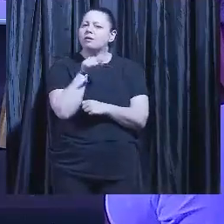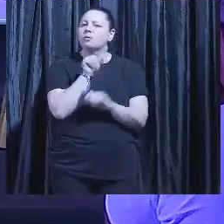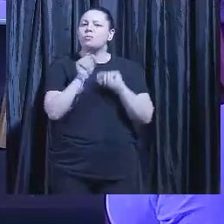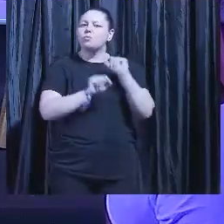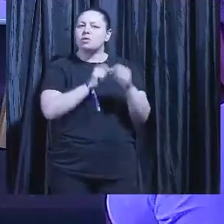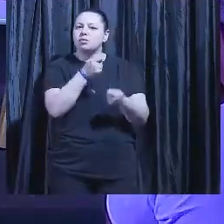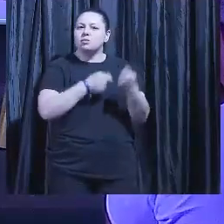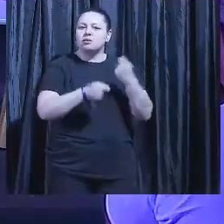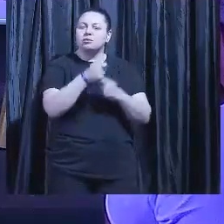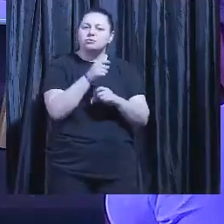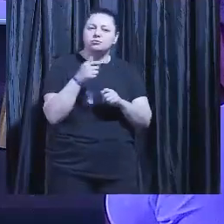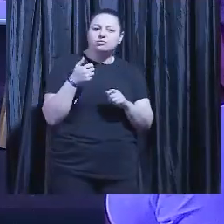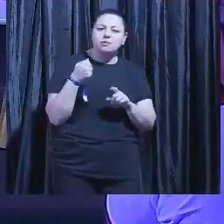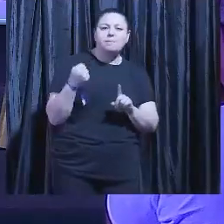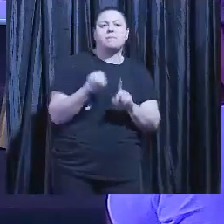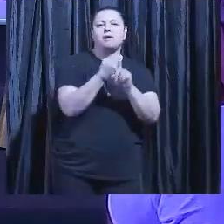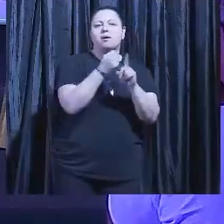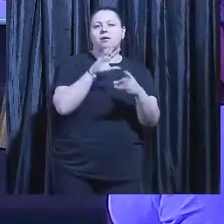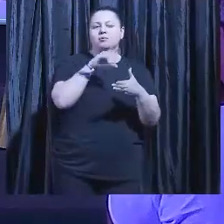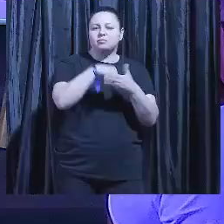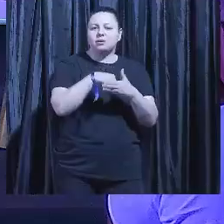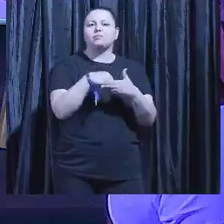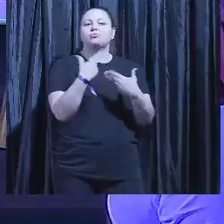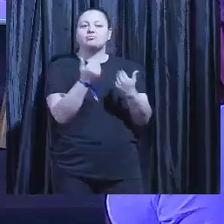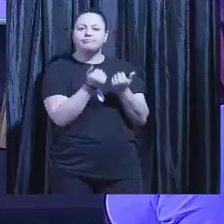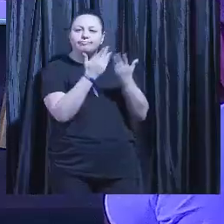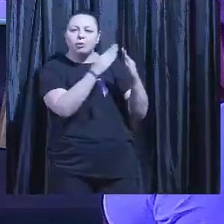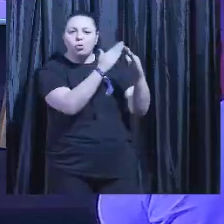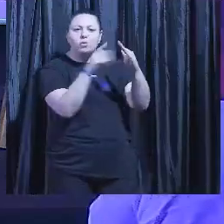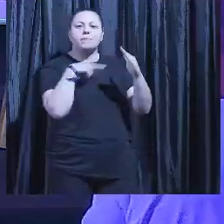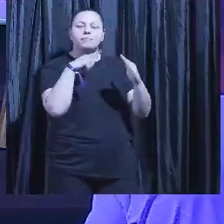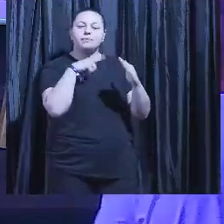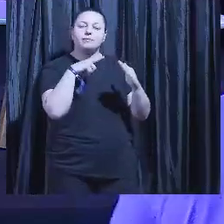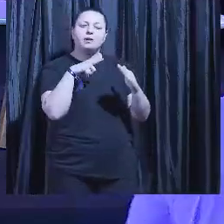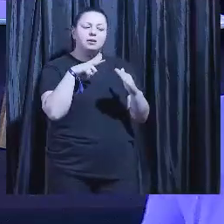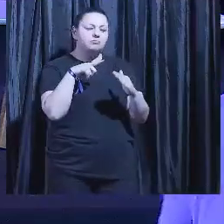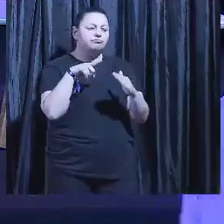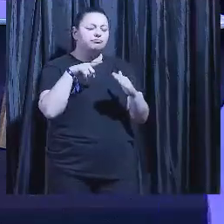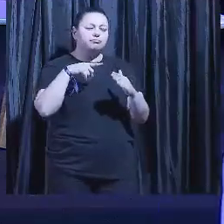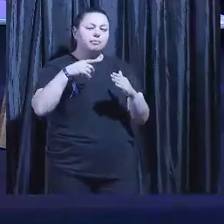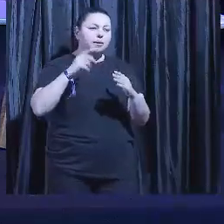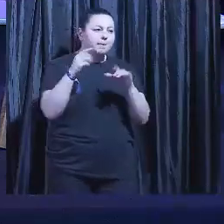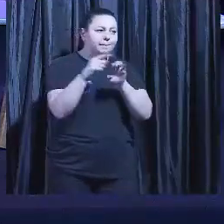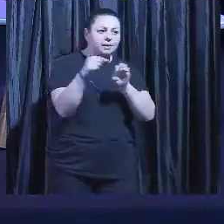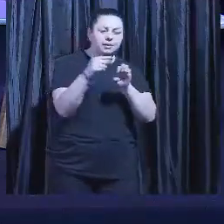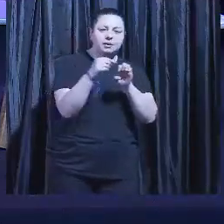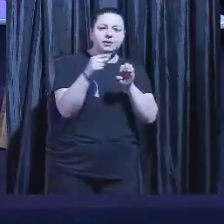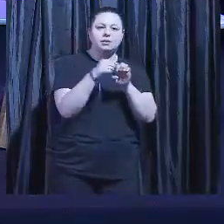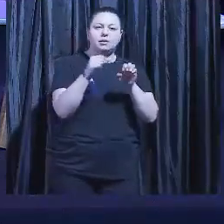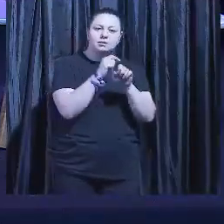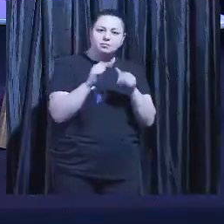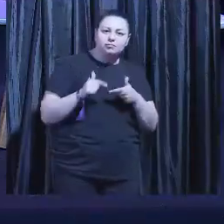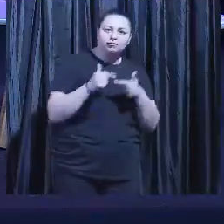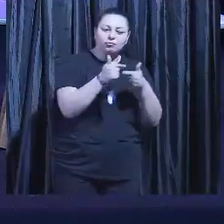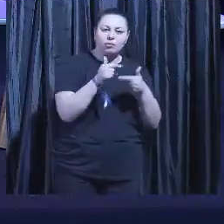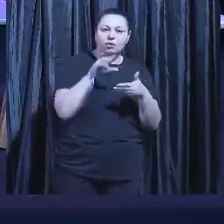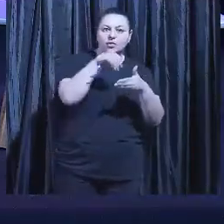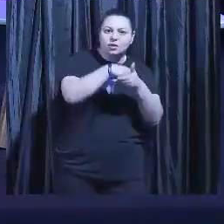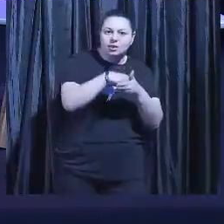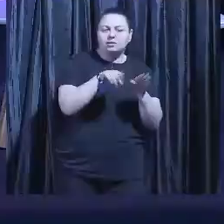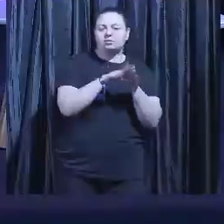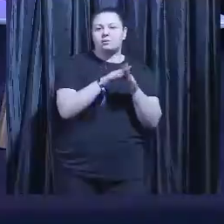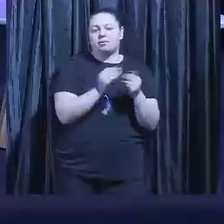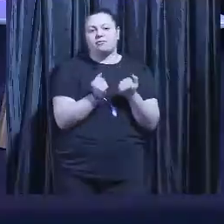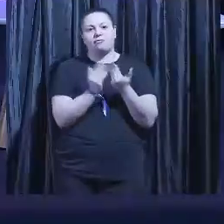que trabalha com a música, cultura hip-hop, educação popular e o empreendedorismo de forma transversal nas ações que a gente realiza dentro e fora da quebrada.